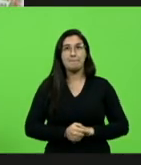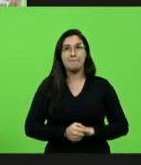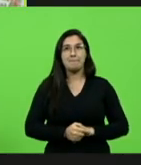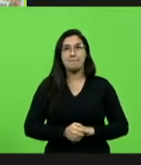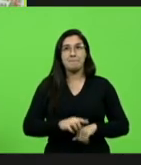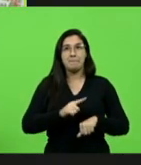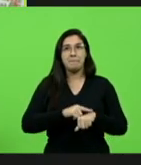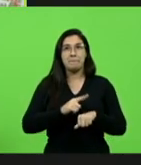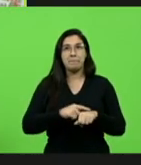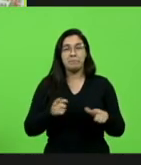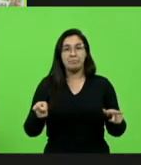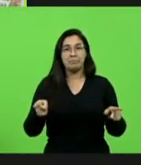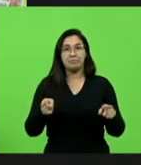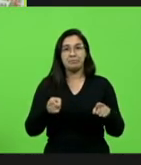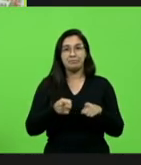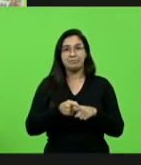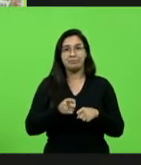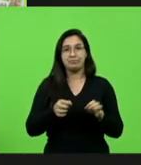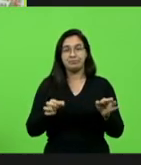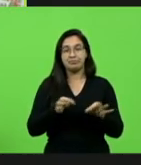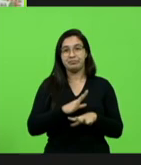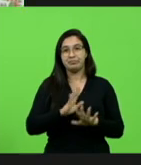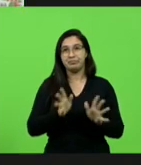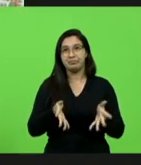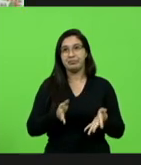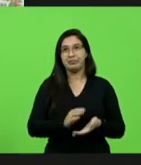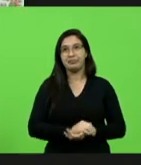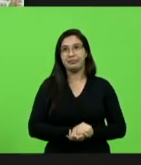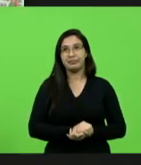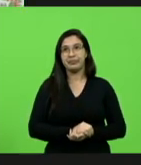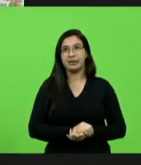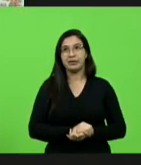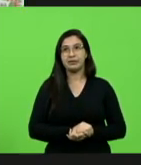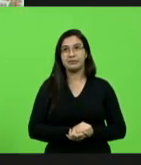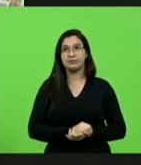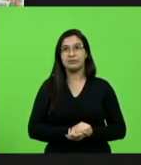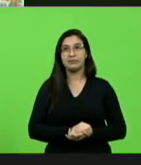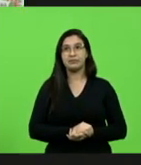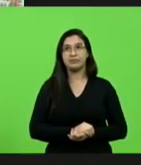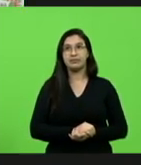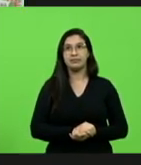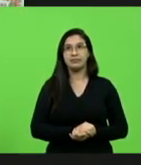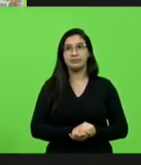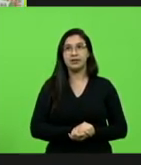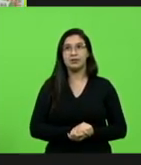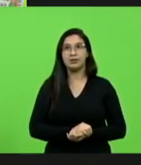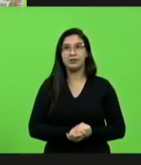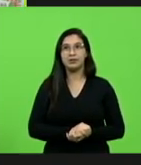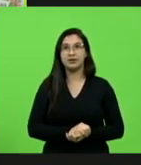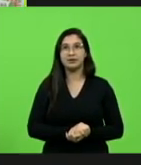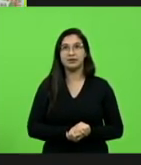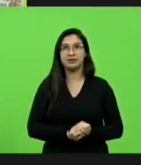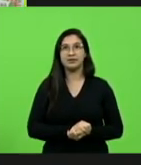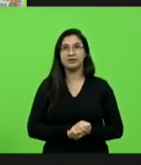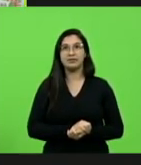Ok, de tudo cada partícipe. Nos envia sendo o documento depois. A prerrogativa da escola, o conhecimento acadêmico, a ciência, né, a formação de